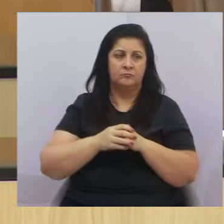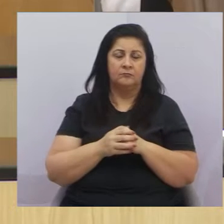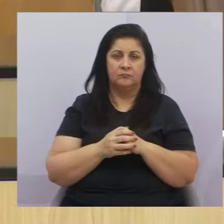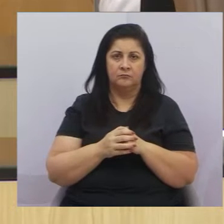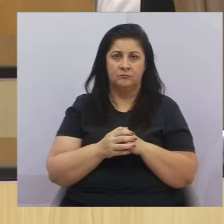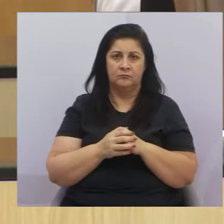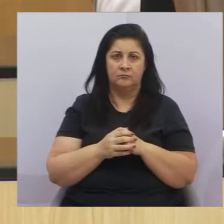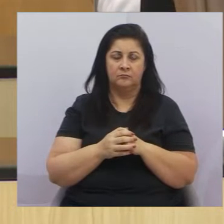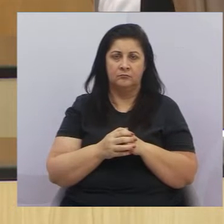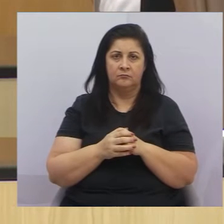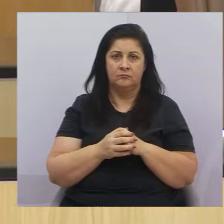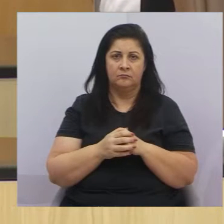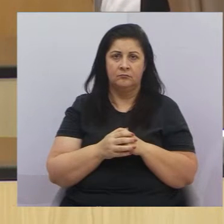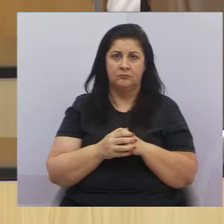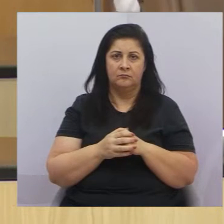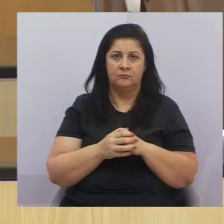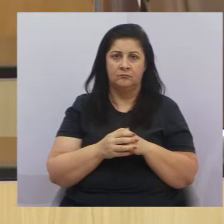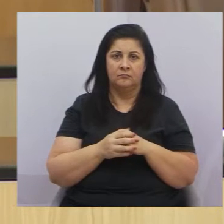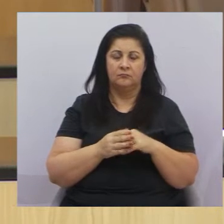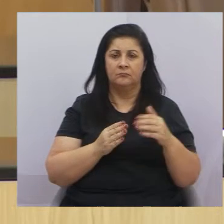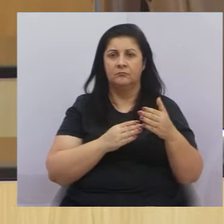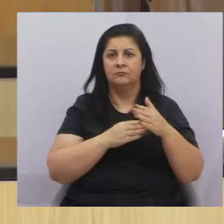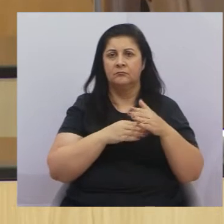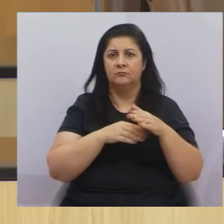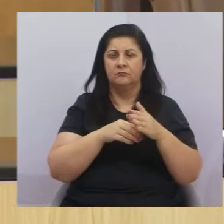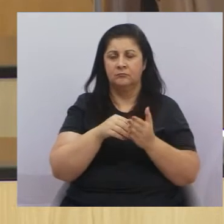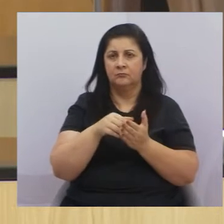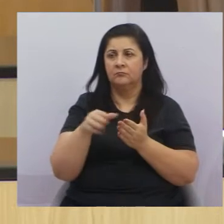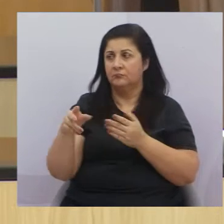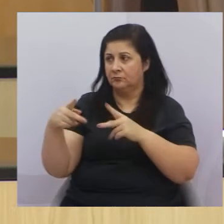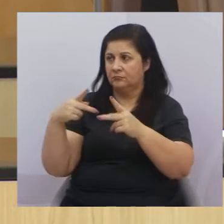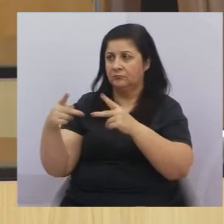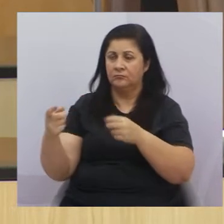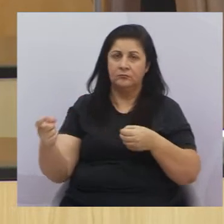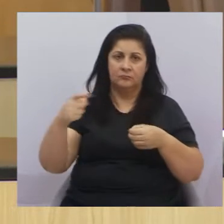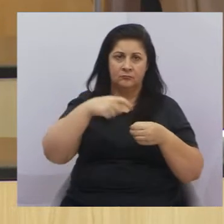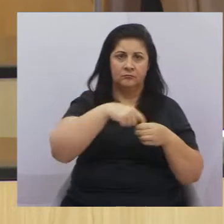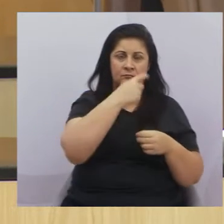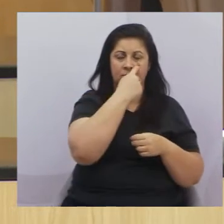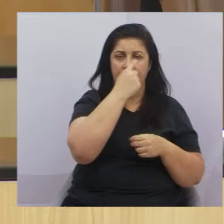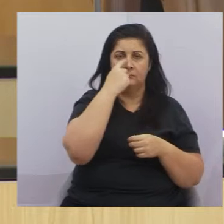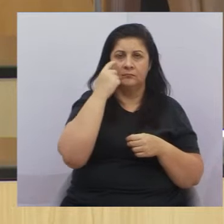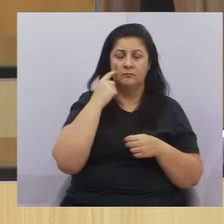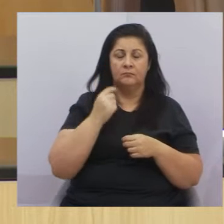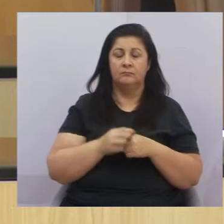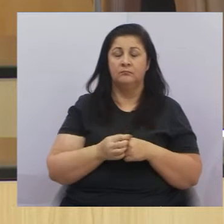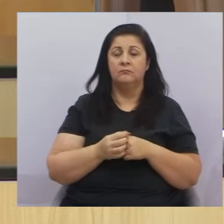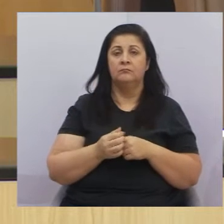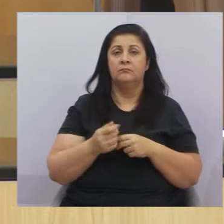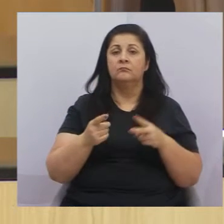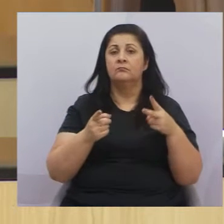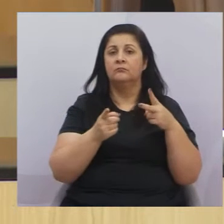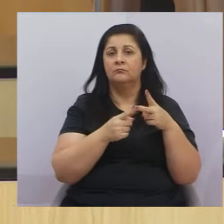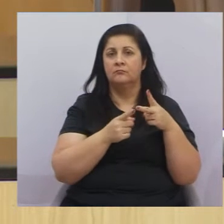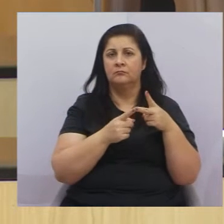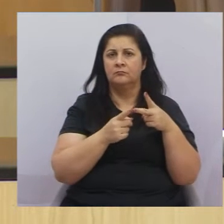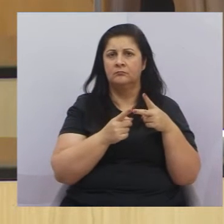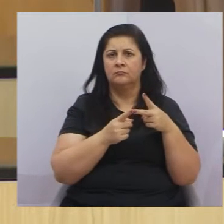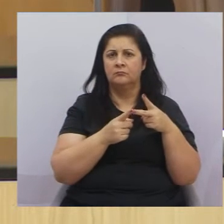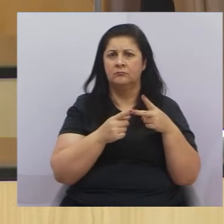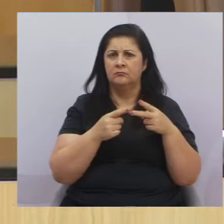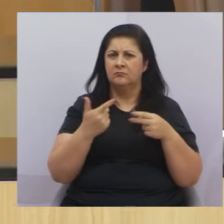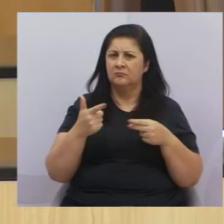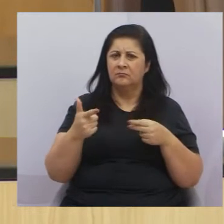Meia Lua, partindo da rodoviária daquela cidade. Outra dificuldade relatada diz respeito ao atendimento